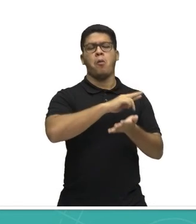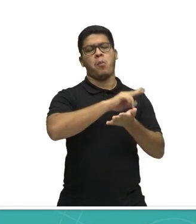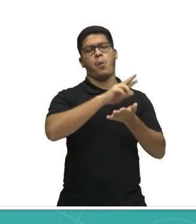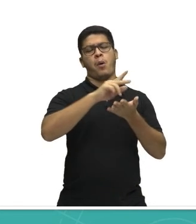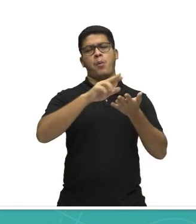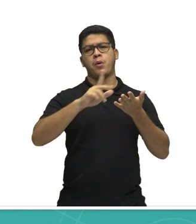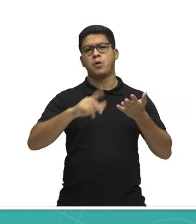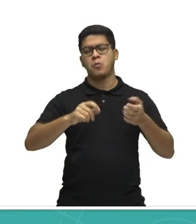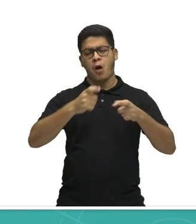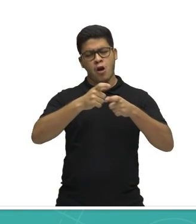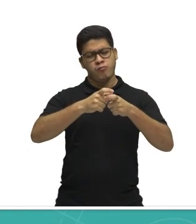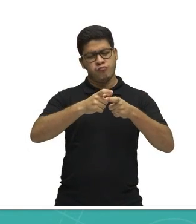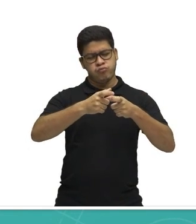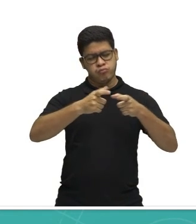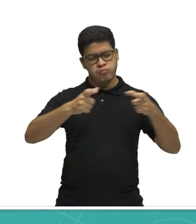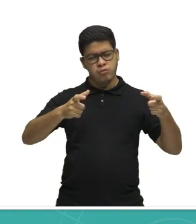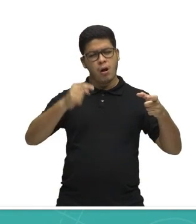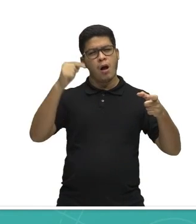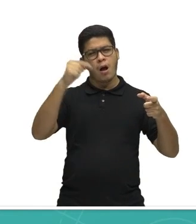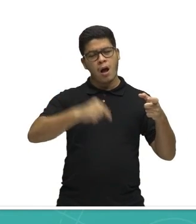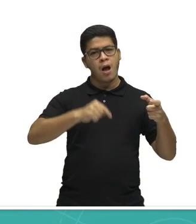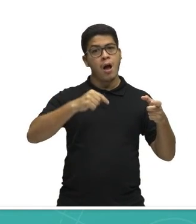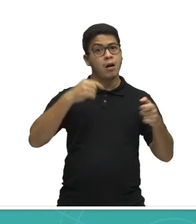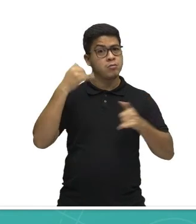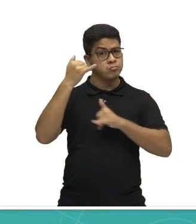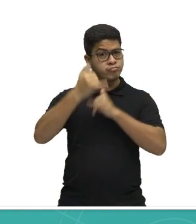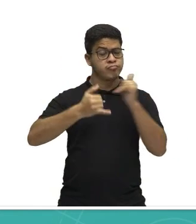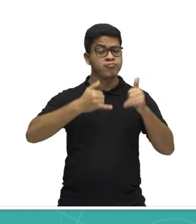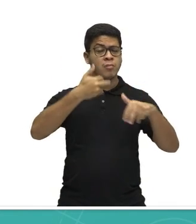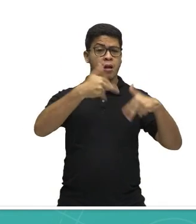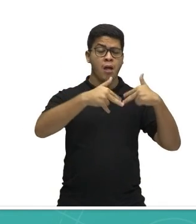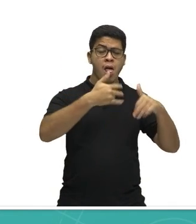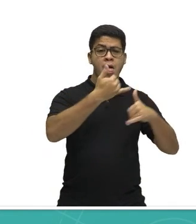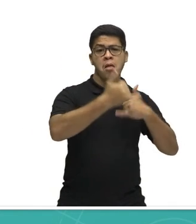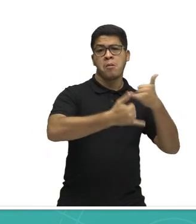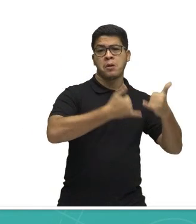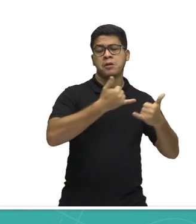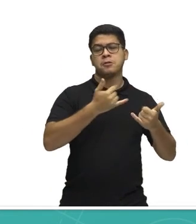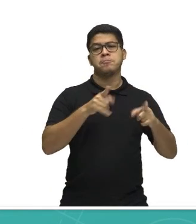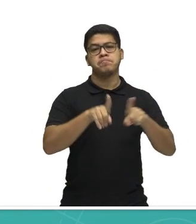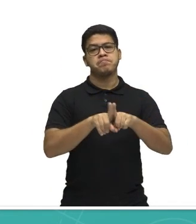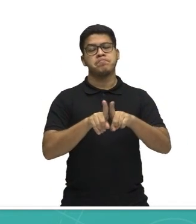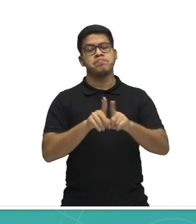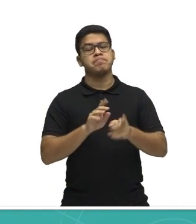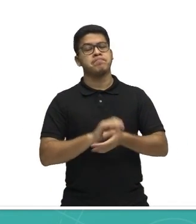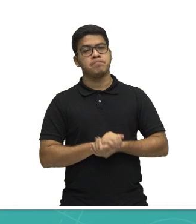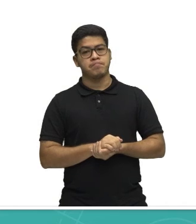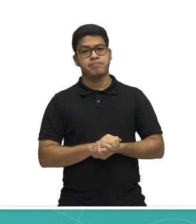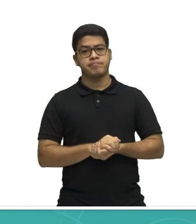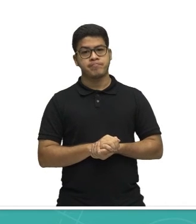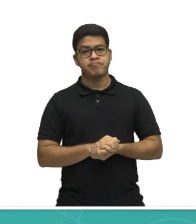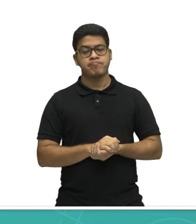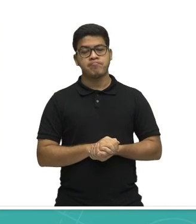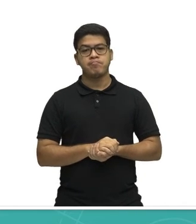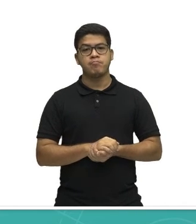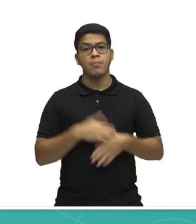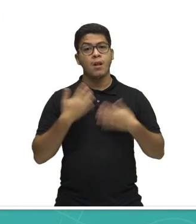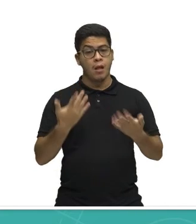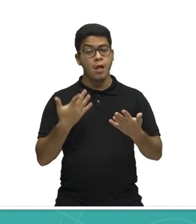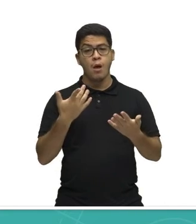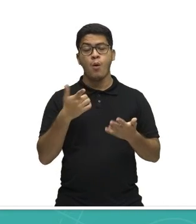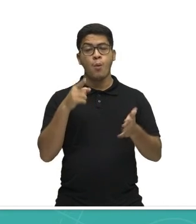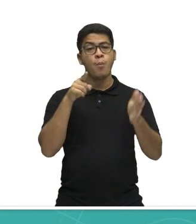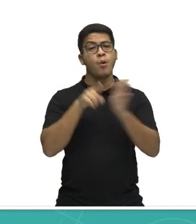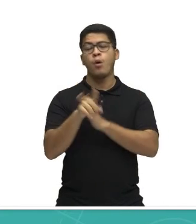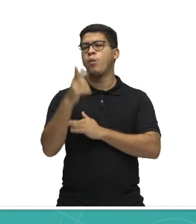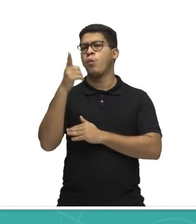imensidão, a cultura que é o nosso folclore. Então, e teve uma outra pergunta na nossa questão